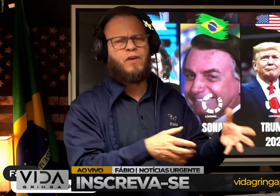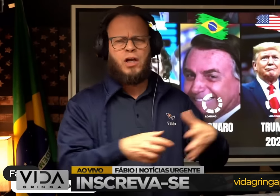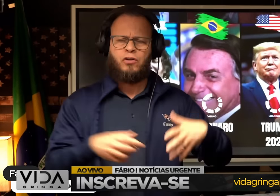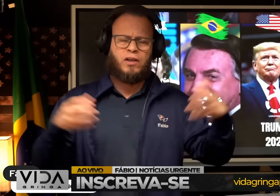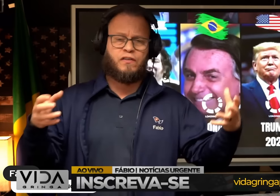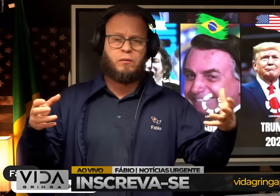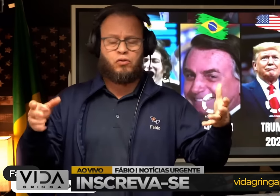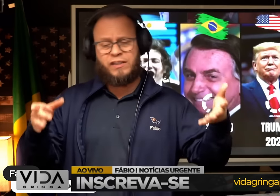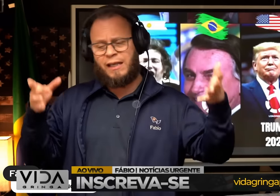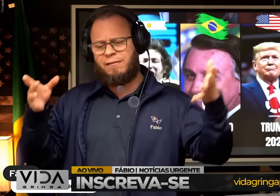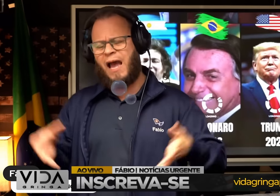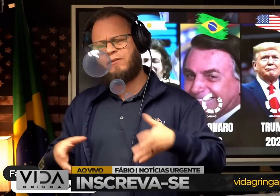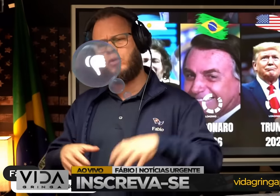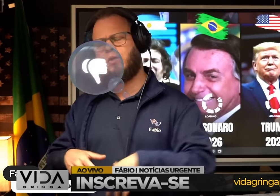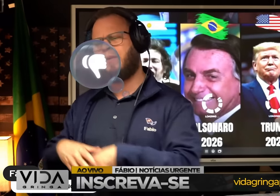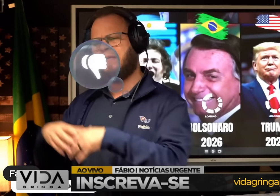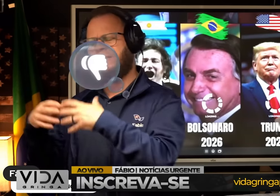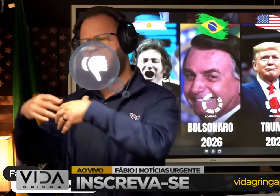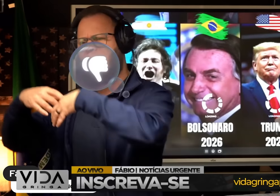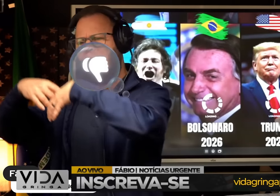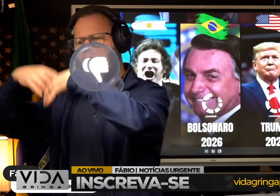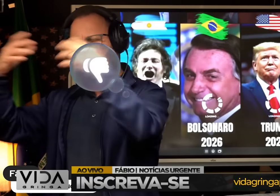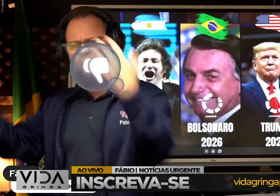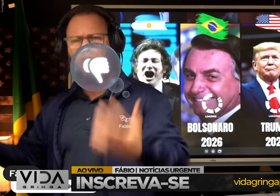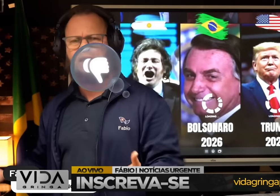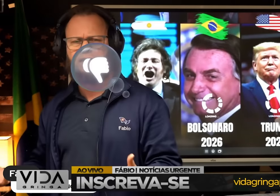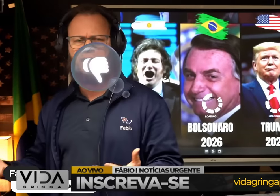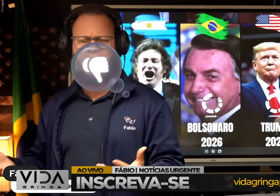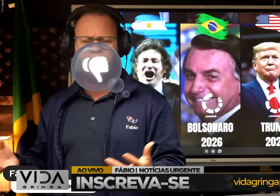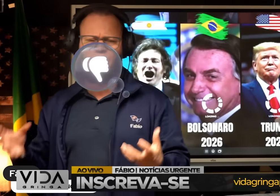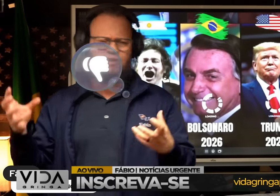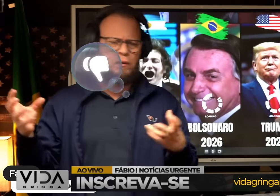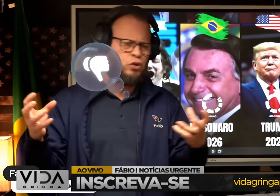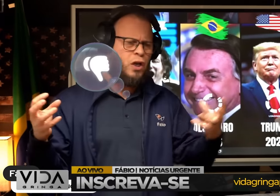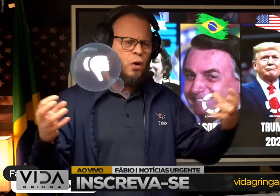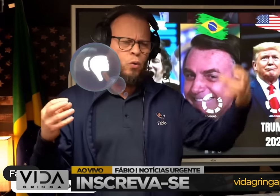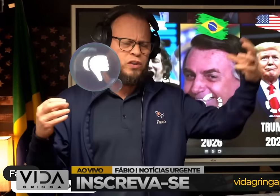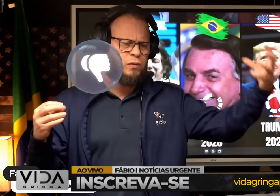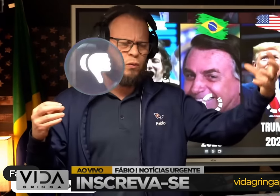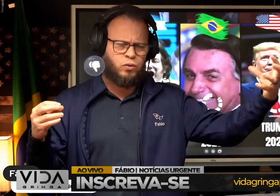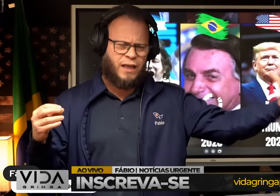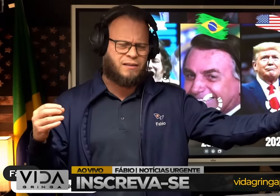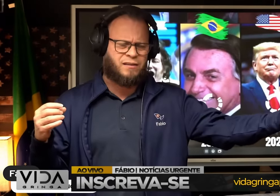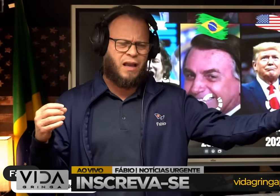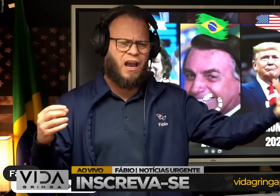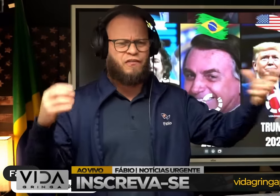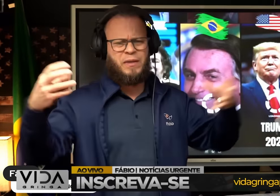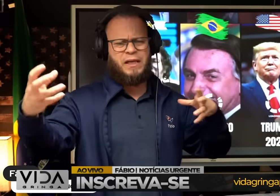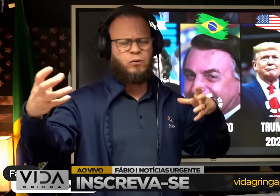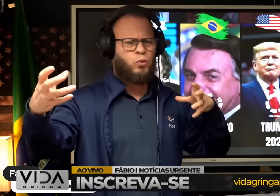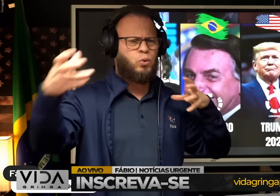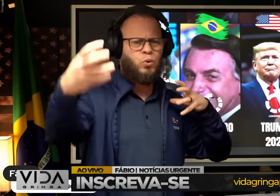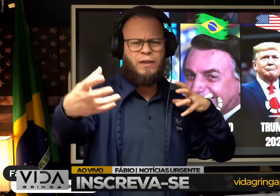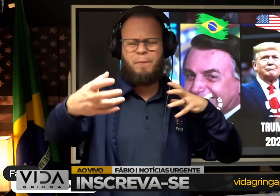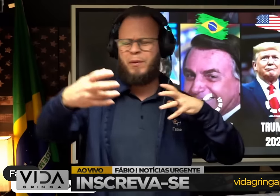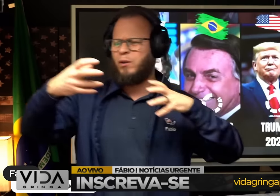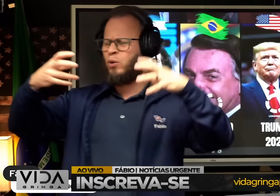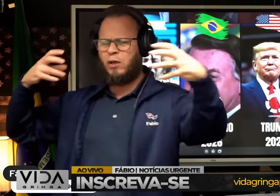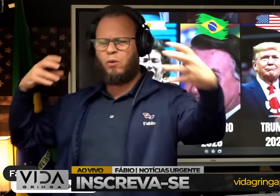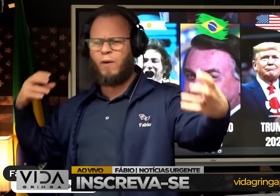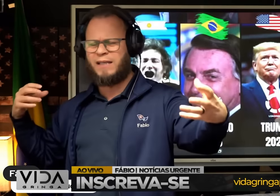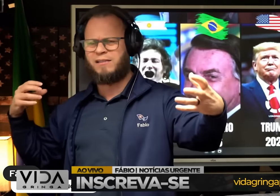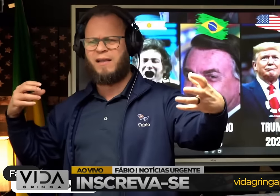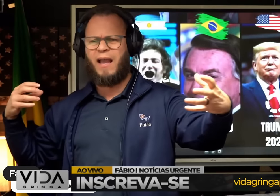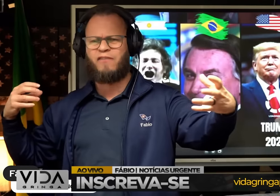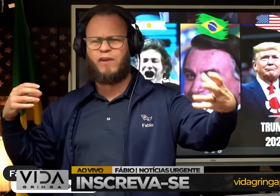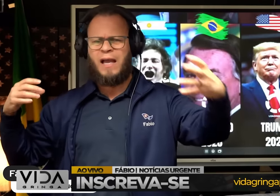STF, nós vimos o Senado indo para cima do STF, nós vimos o STF brigando com Lula, Lula